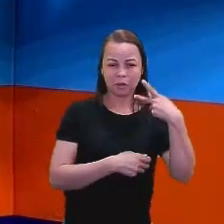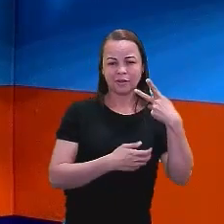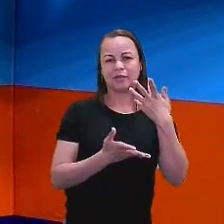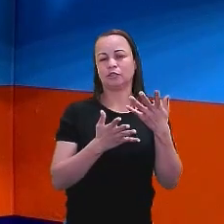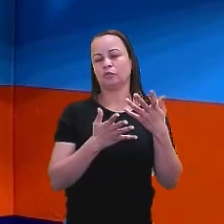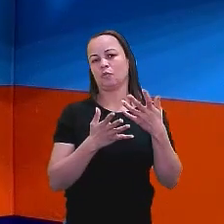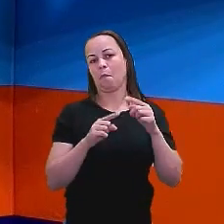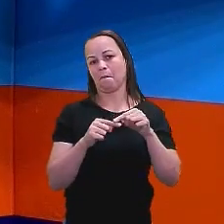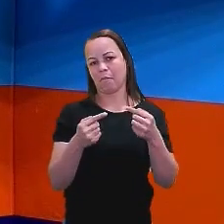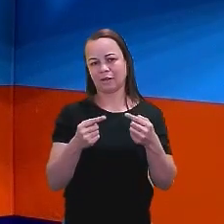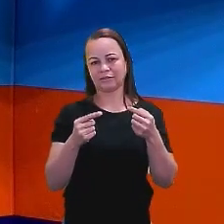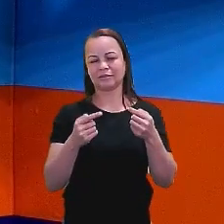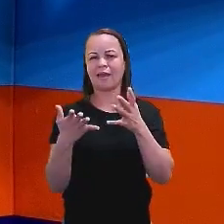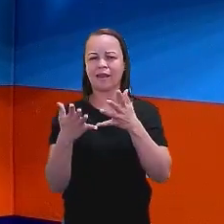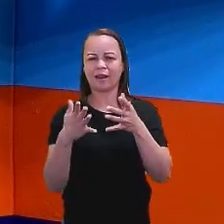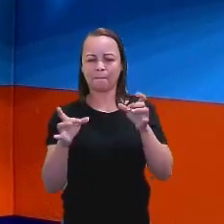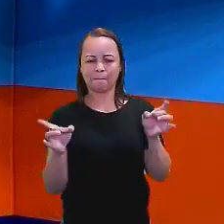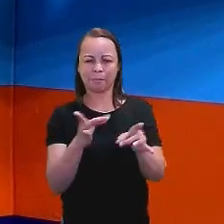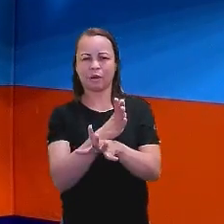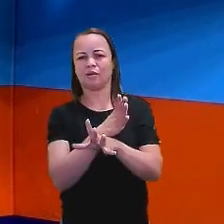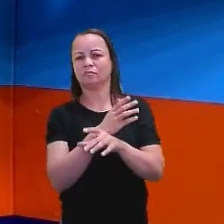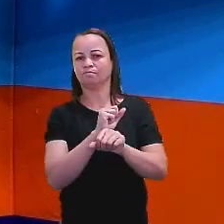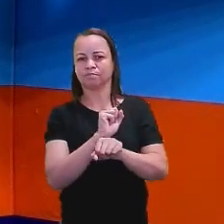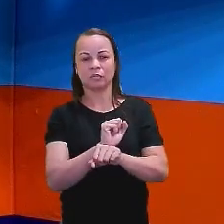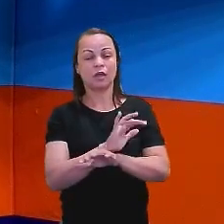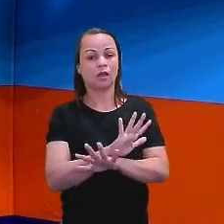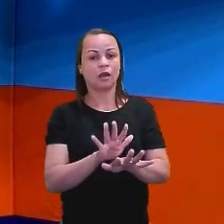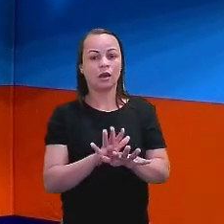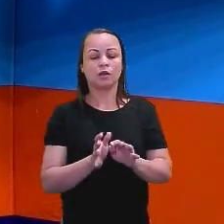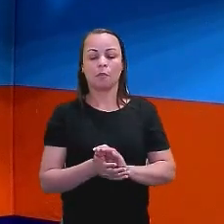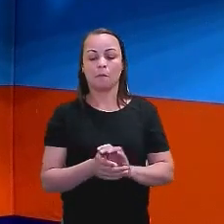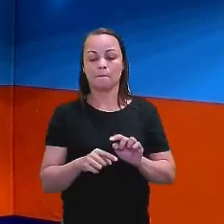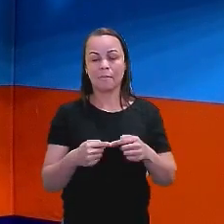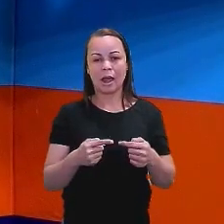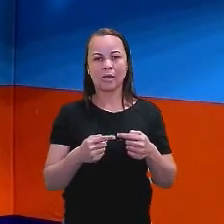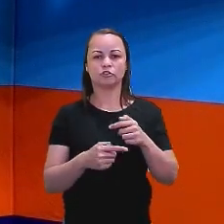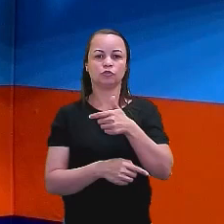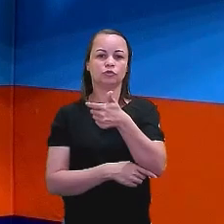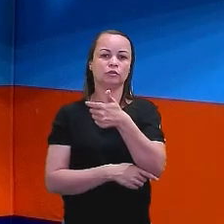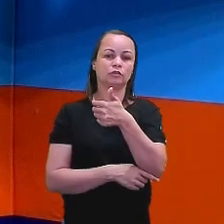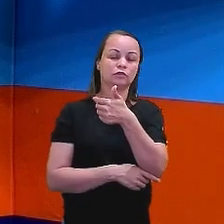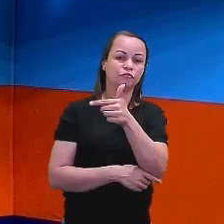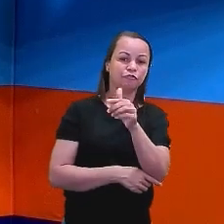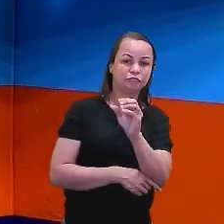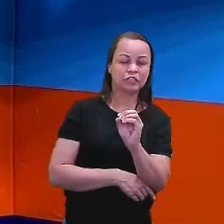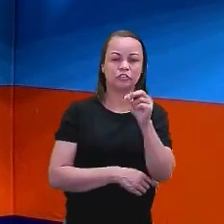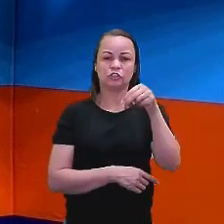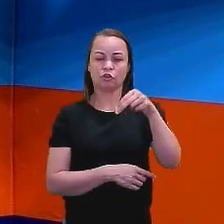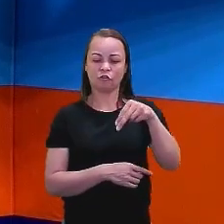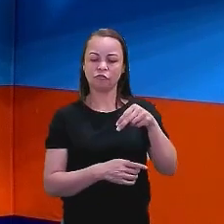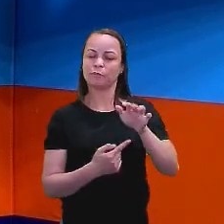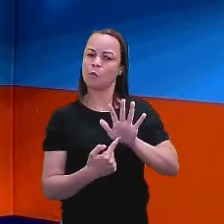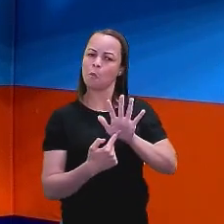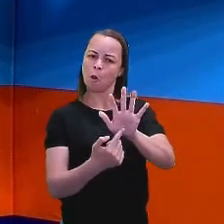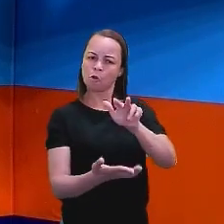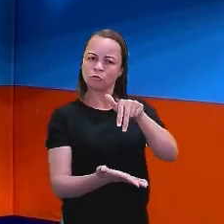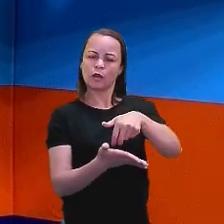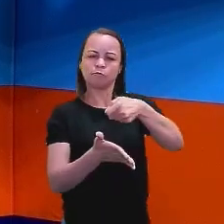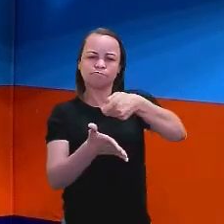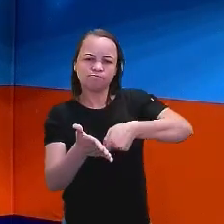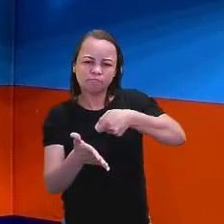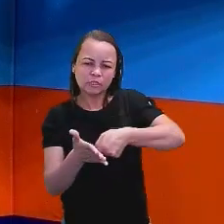mas ela foi apagada. Então, o 20 de novembro foi instituído como uma forma de trazer para o centro dos debates